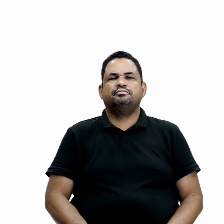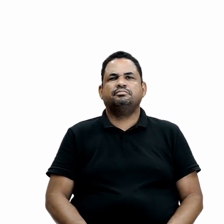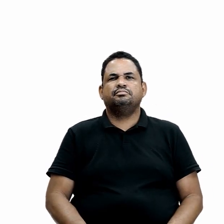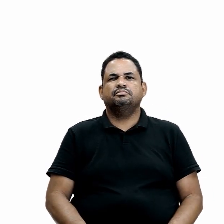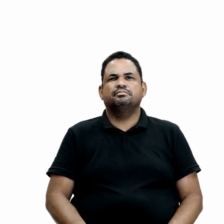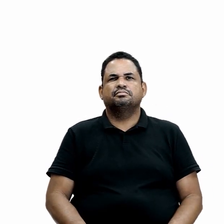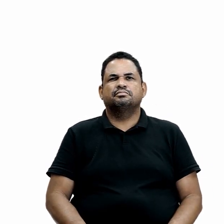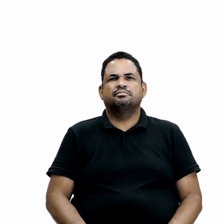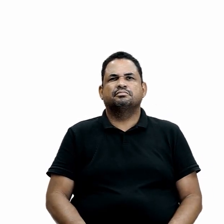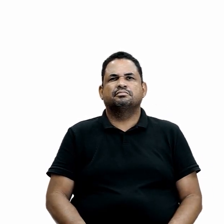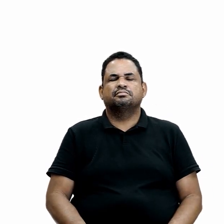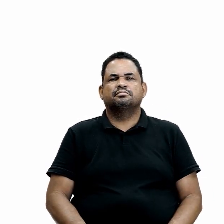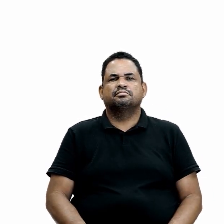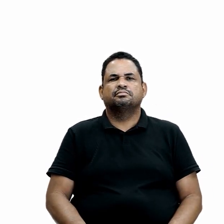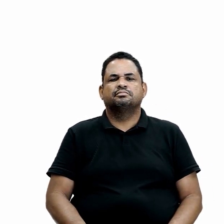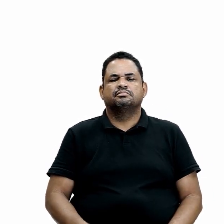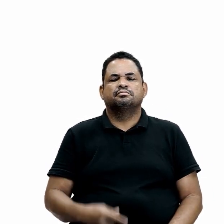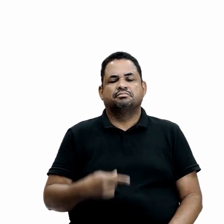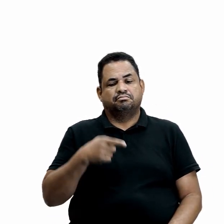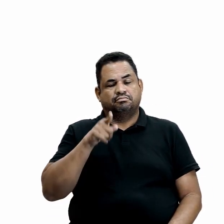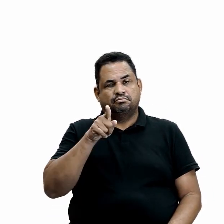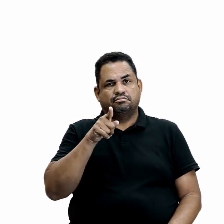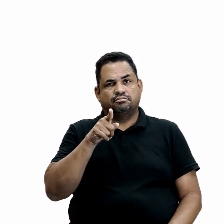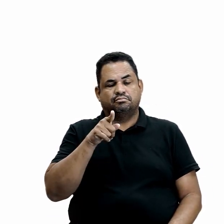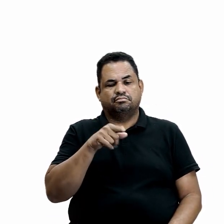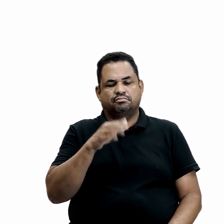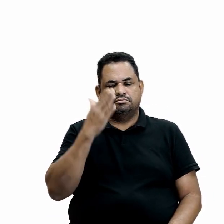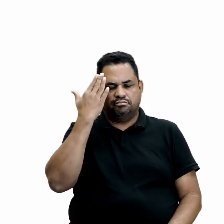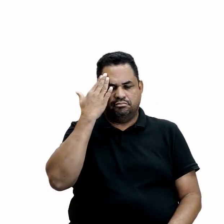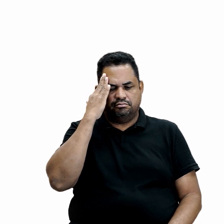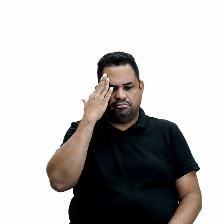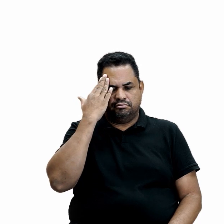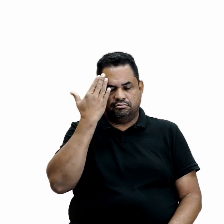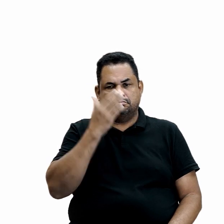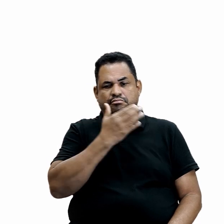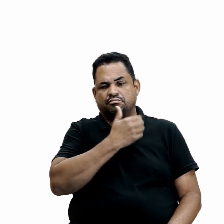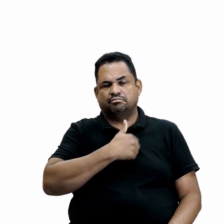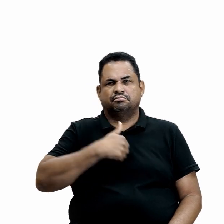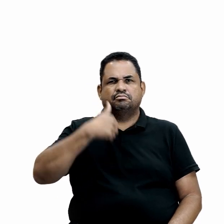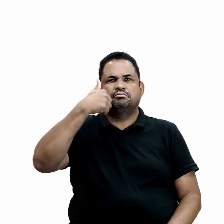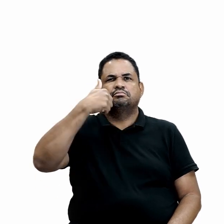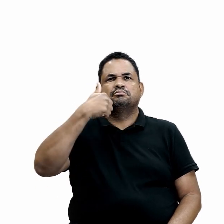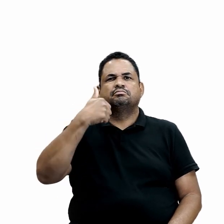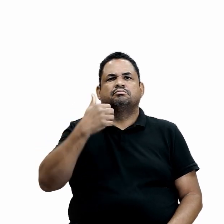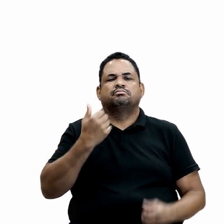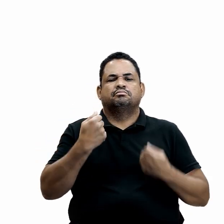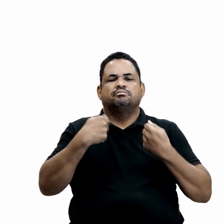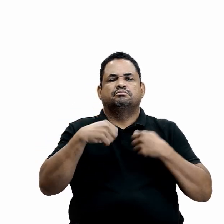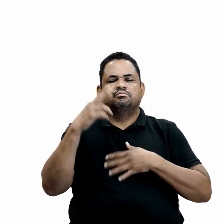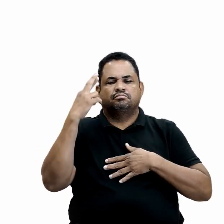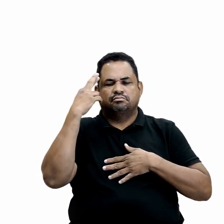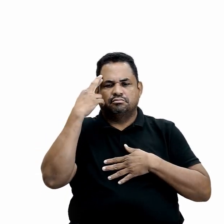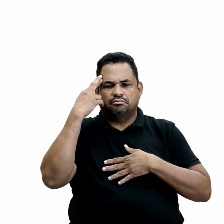Para você entender ainda mais e a gente poder refletir